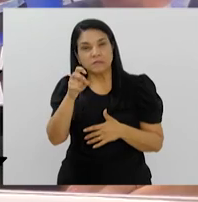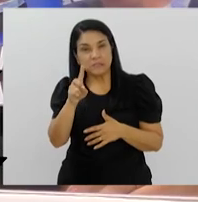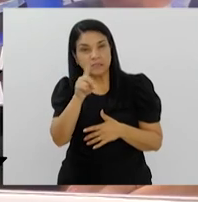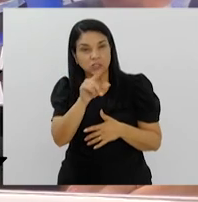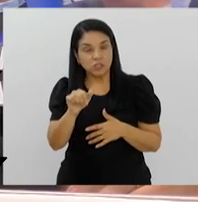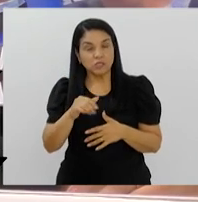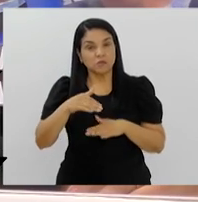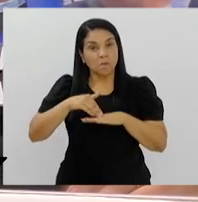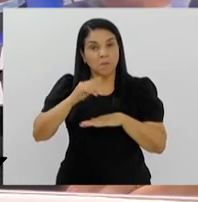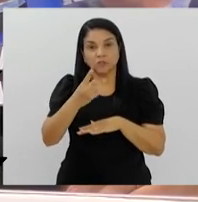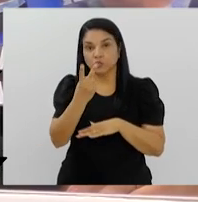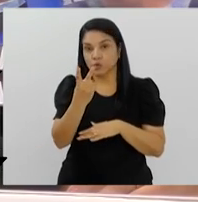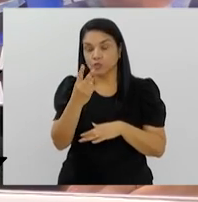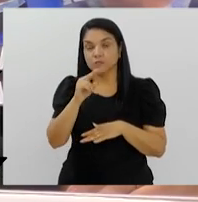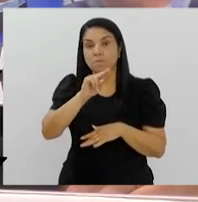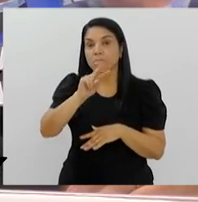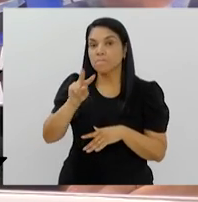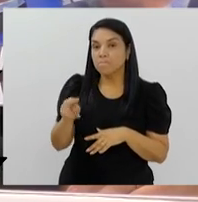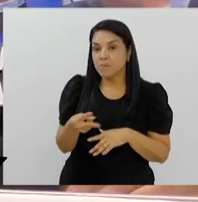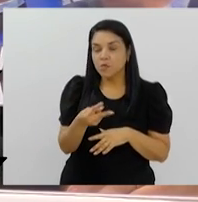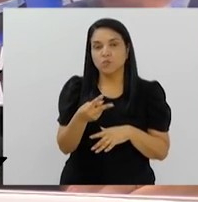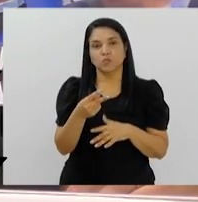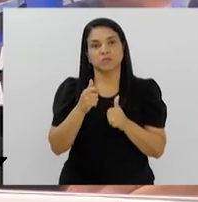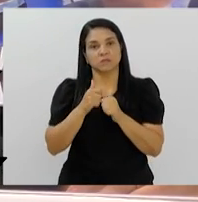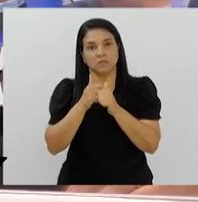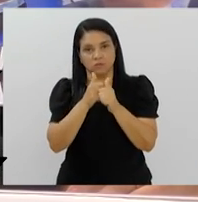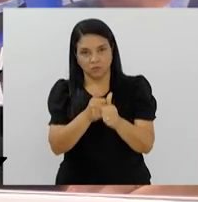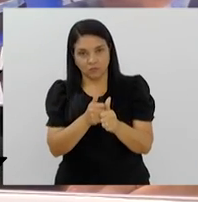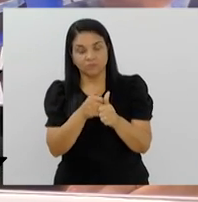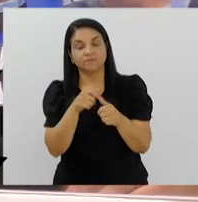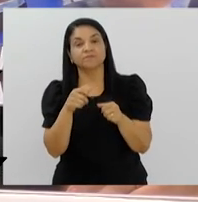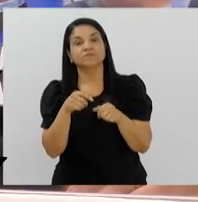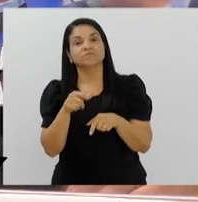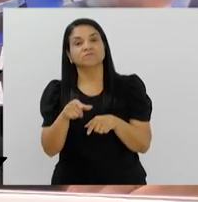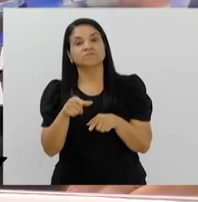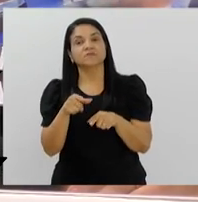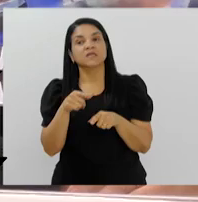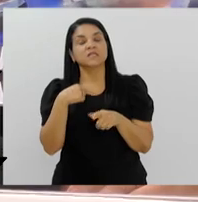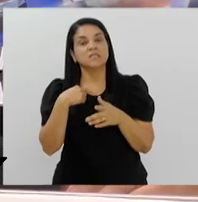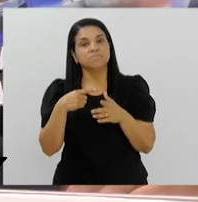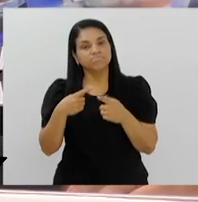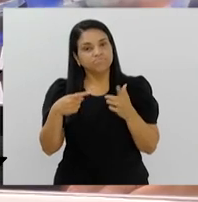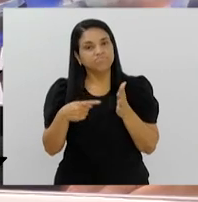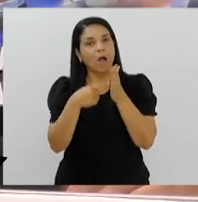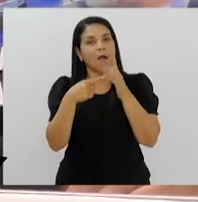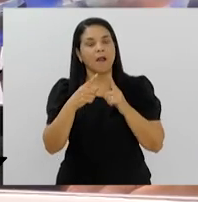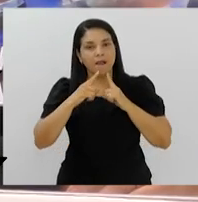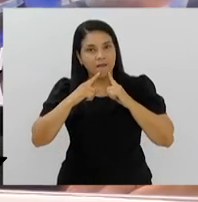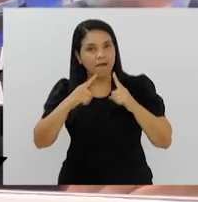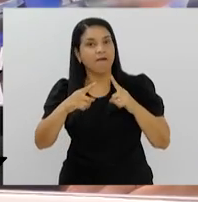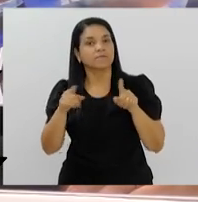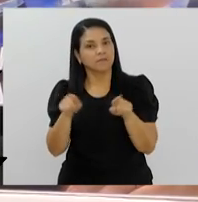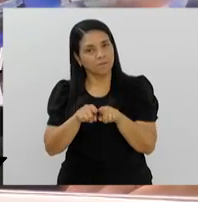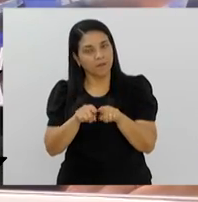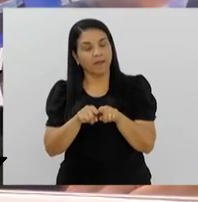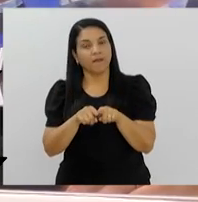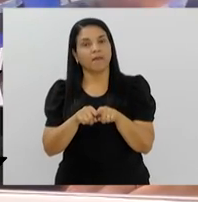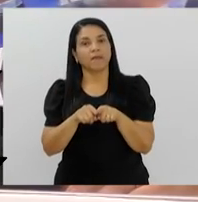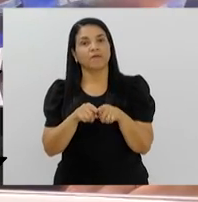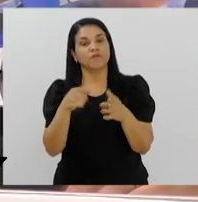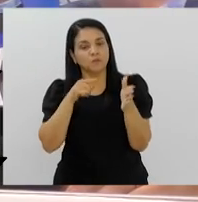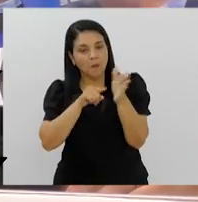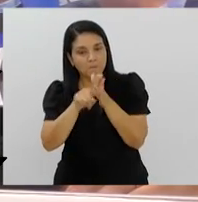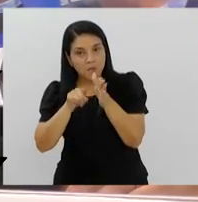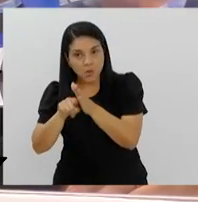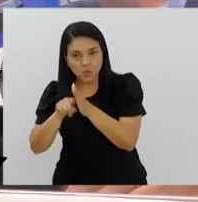gente focadas à saúde ao problema que tá existindo pra gente botar o dedo na ferida e poder estancar e e eu fiz uma enquete nesse no meu próprio